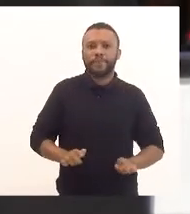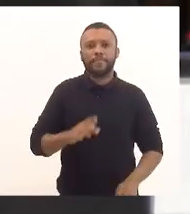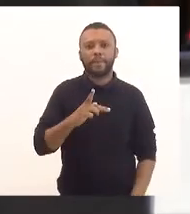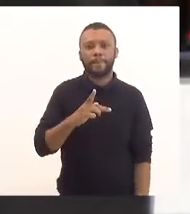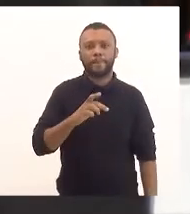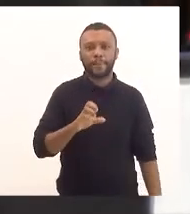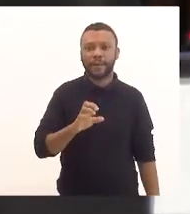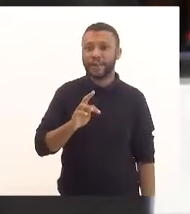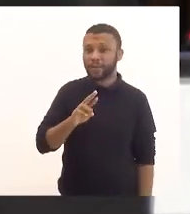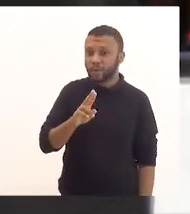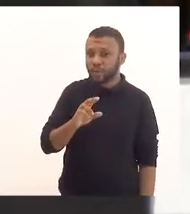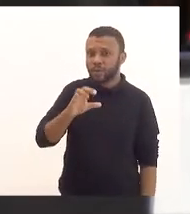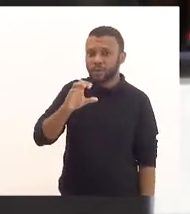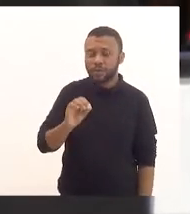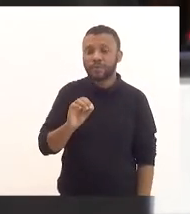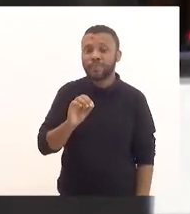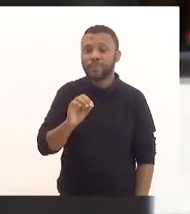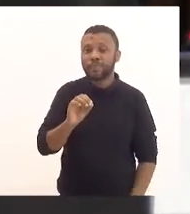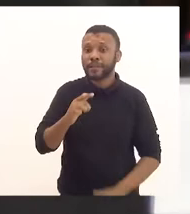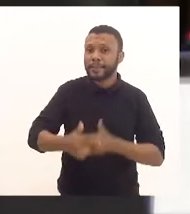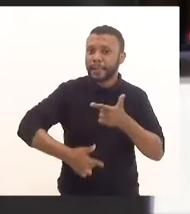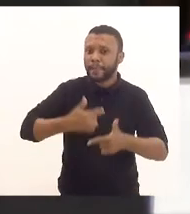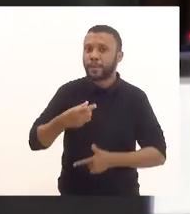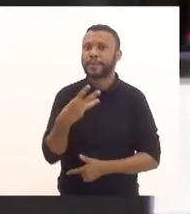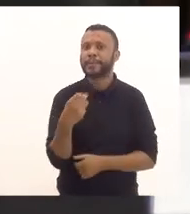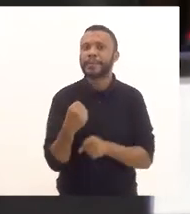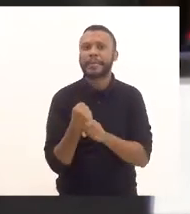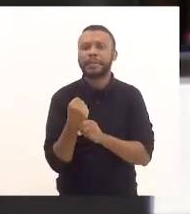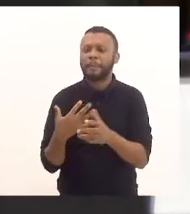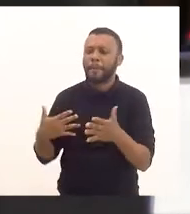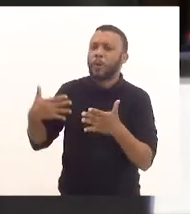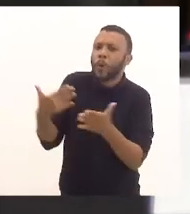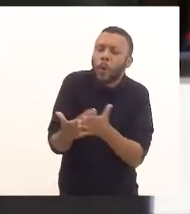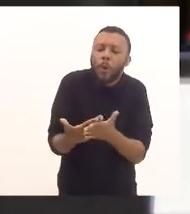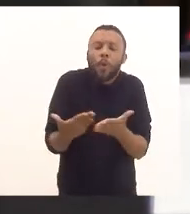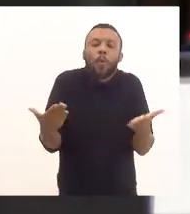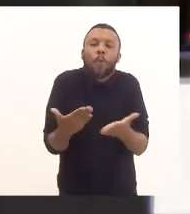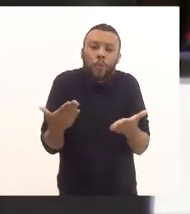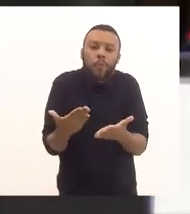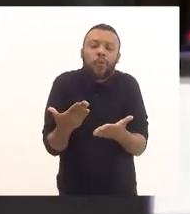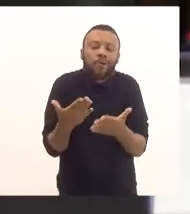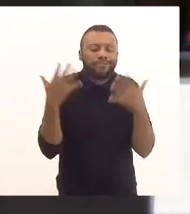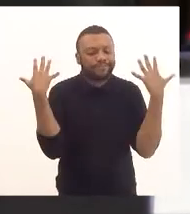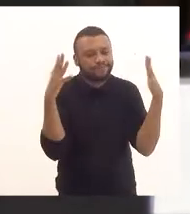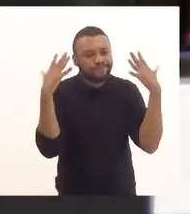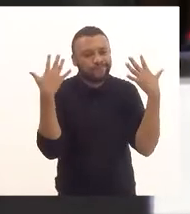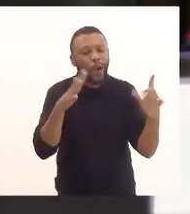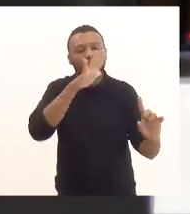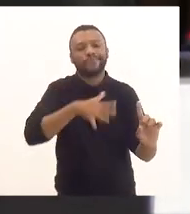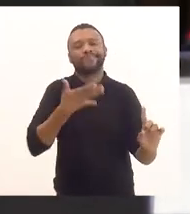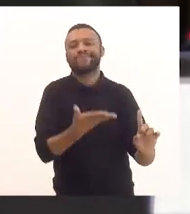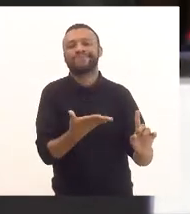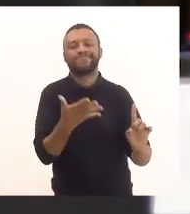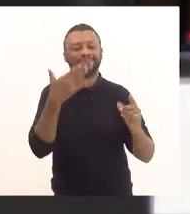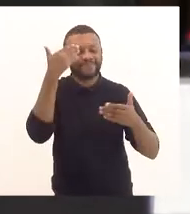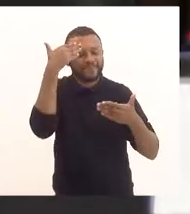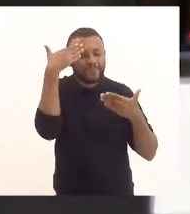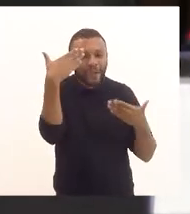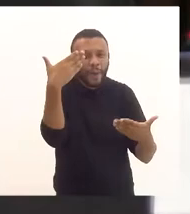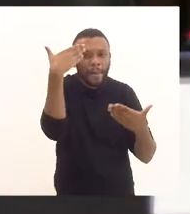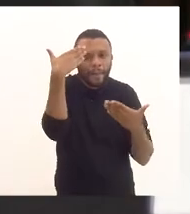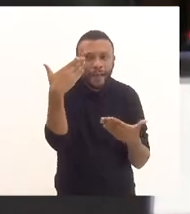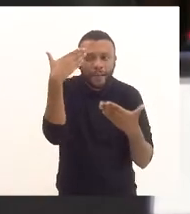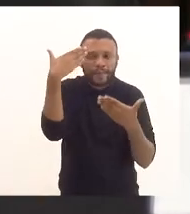com 30 anos de Defensoria Pública poderia dar uma salva de palmas o meu primo obrigado obrigado